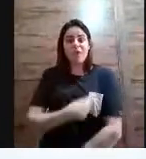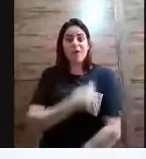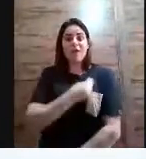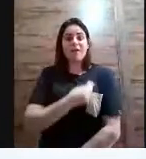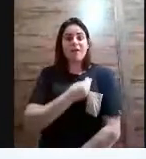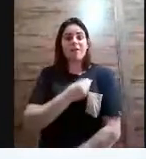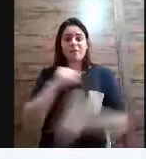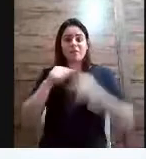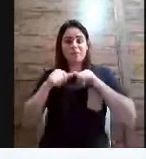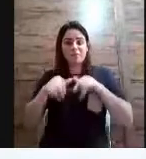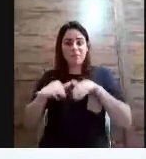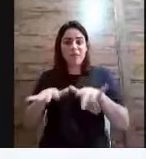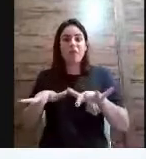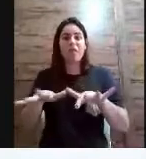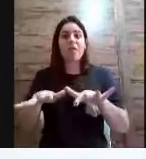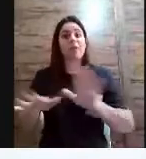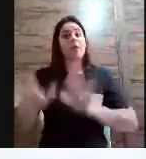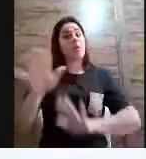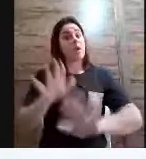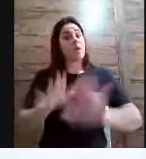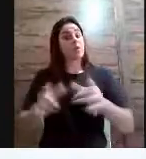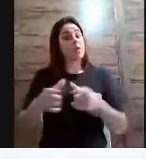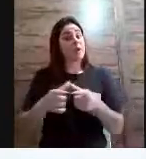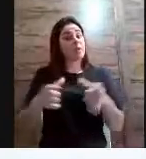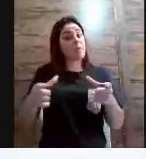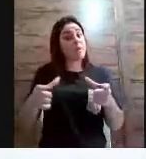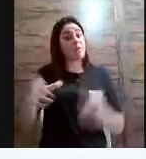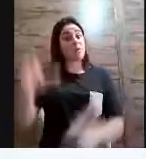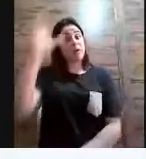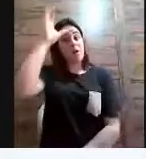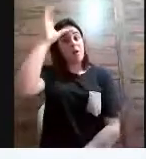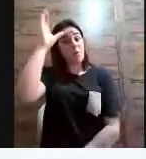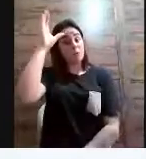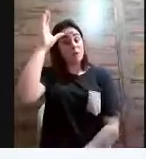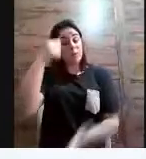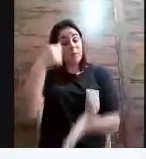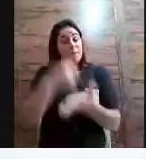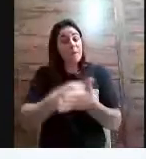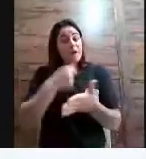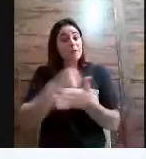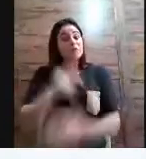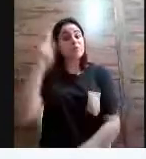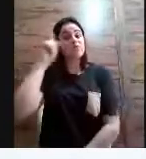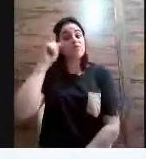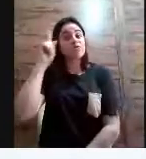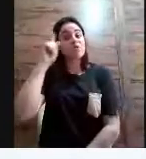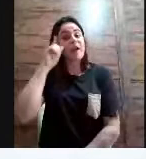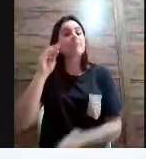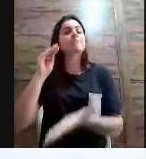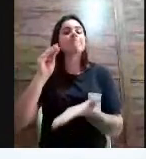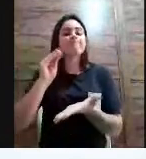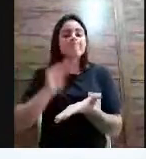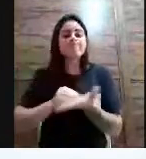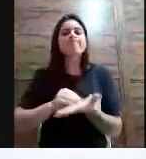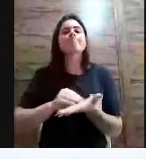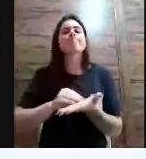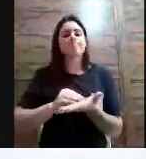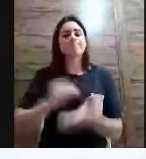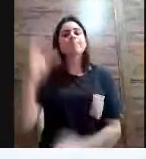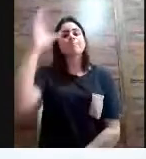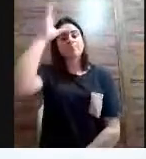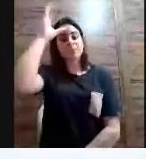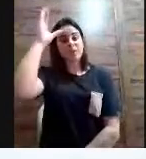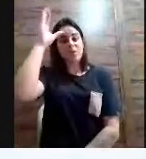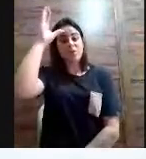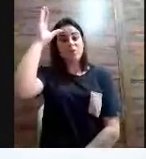Então, essa é uma luta, vamos dizer assim, para conscientizar a população que